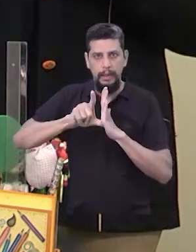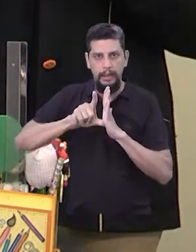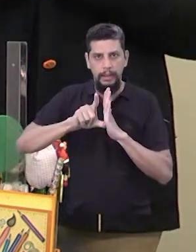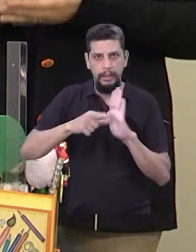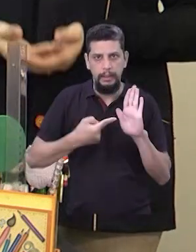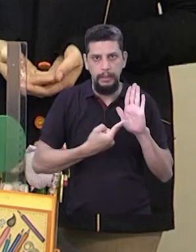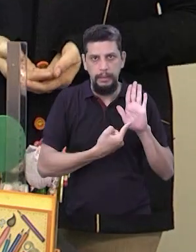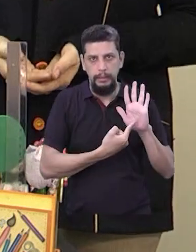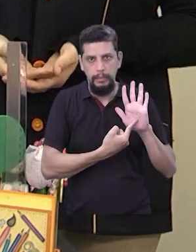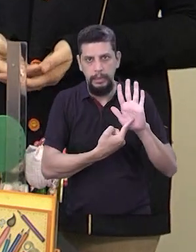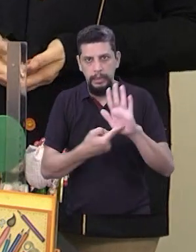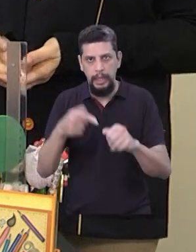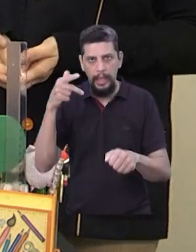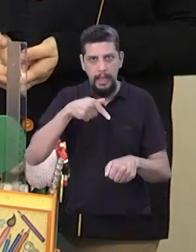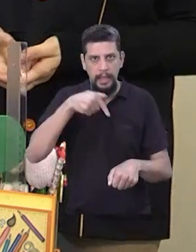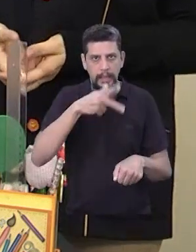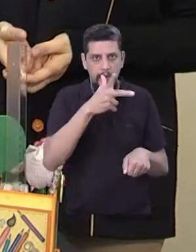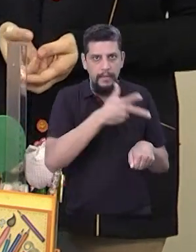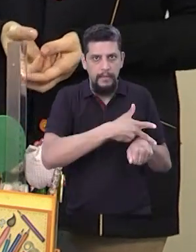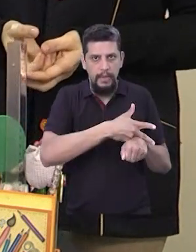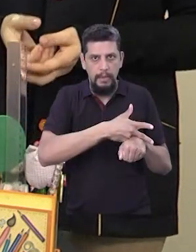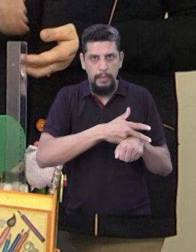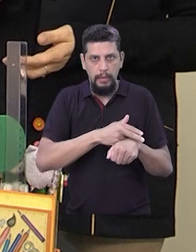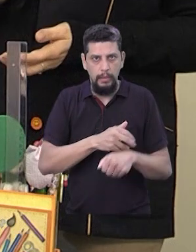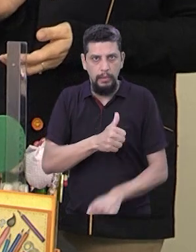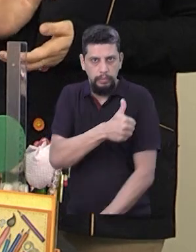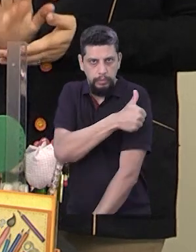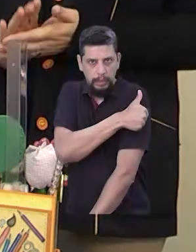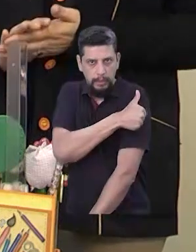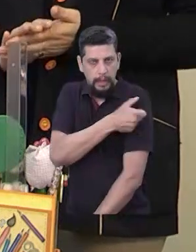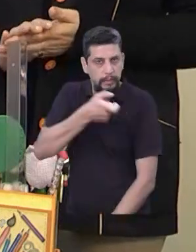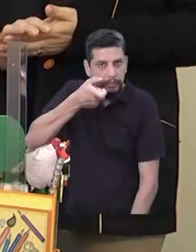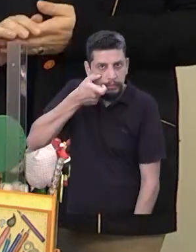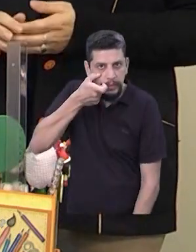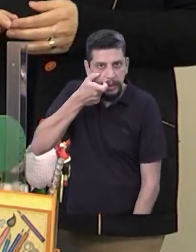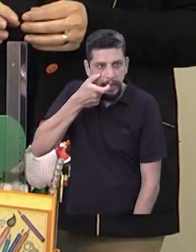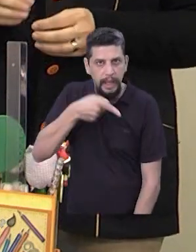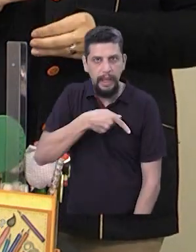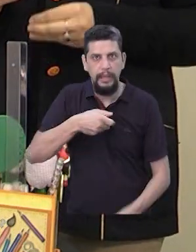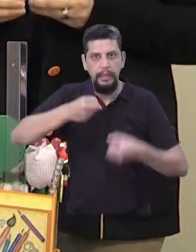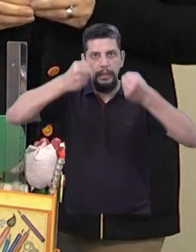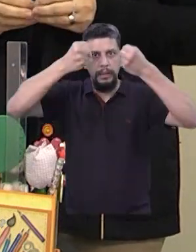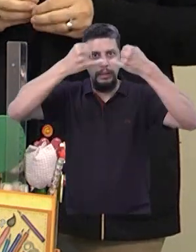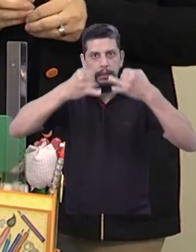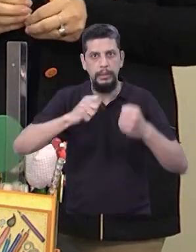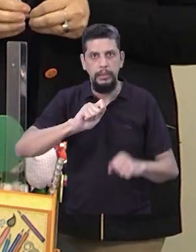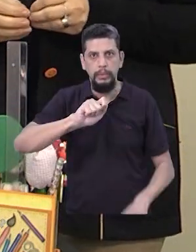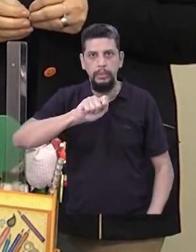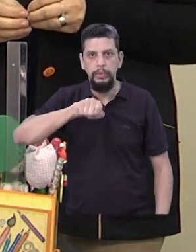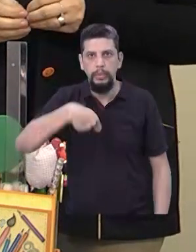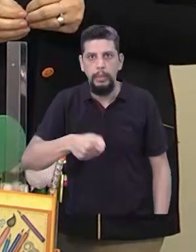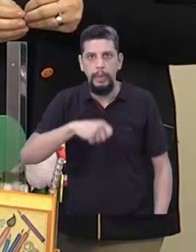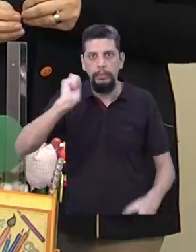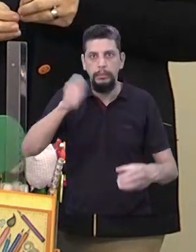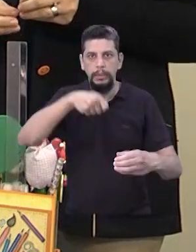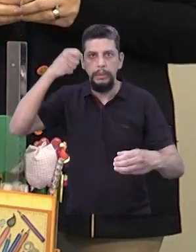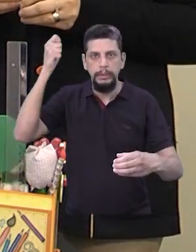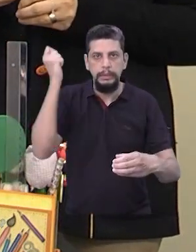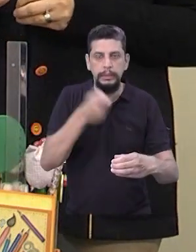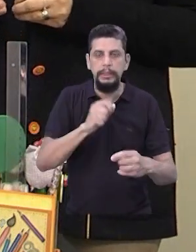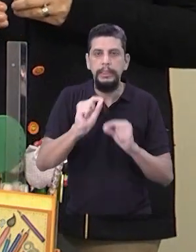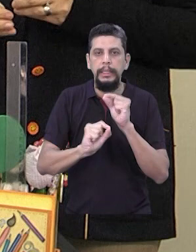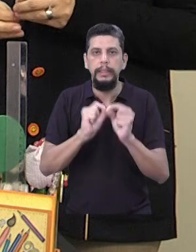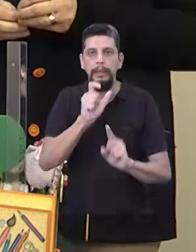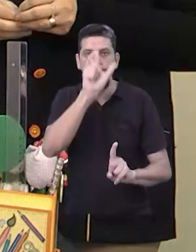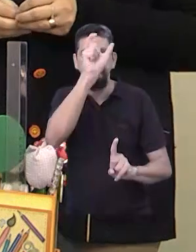delas apresentarem esse filme para os alunos lá, para eles assistirem, elas falaram um pouquinho sobre o Mágico, sobre